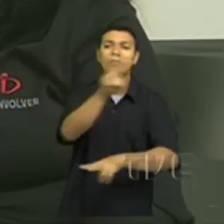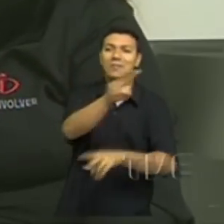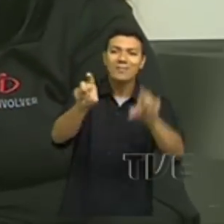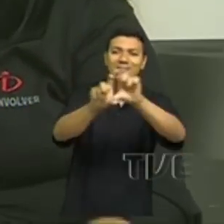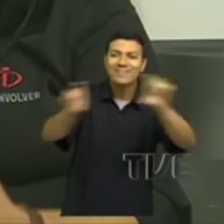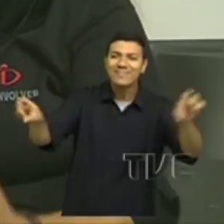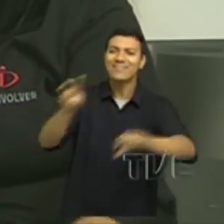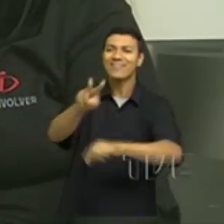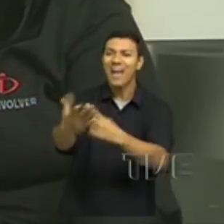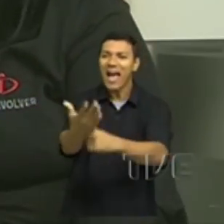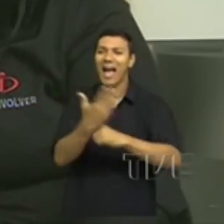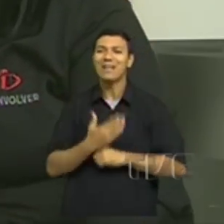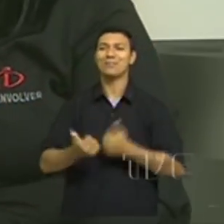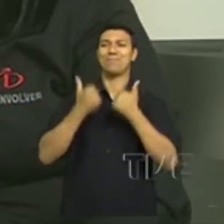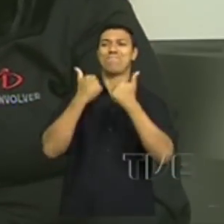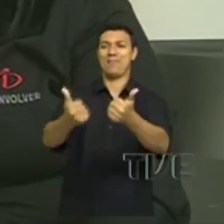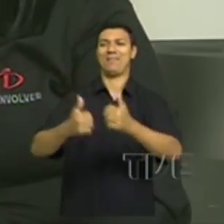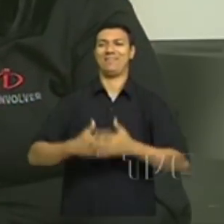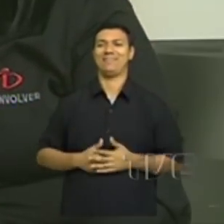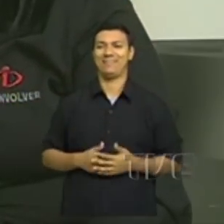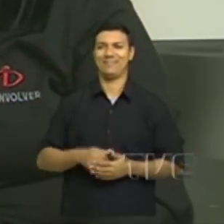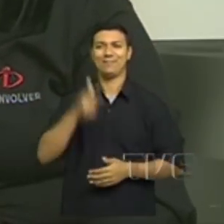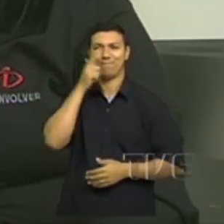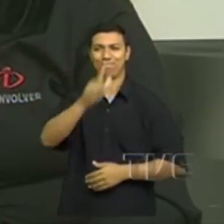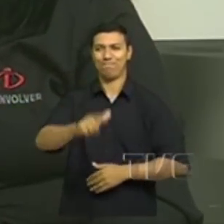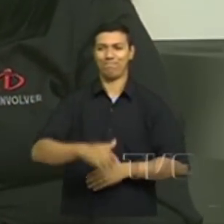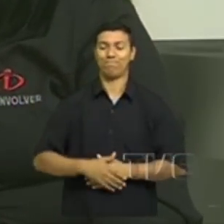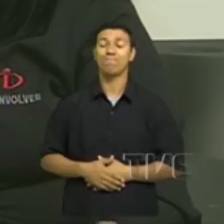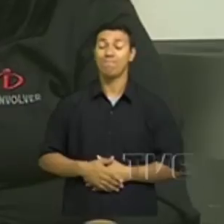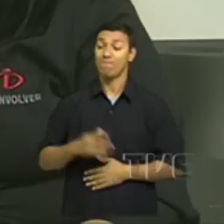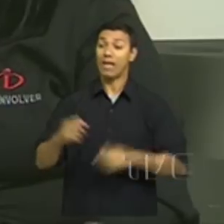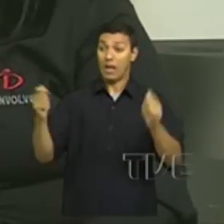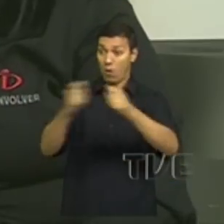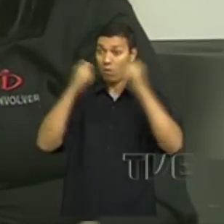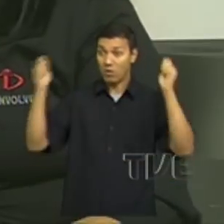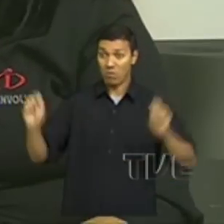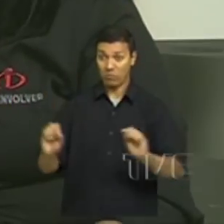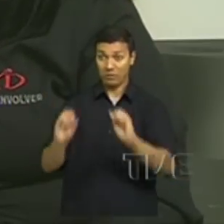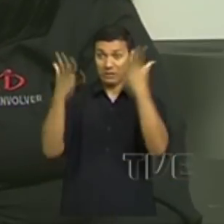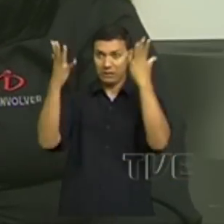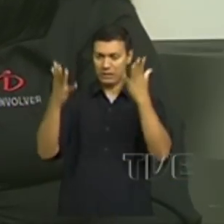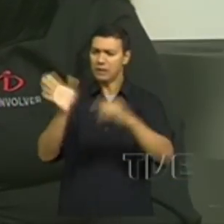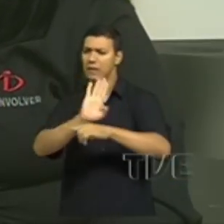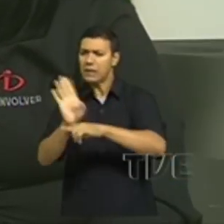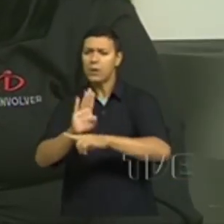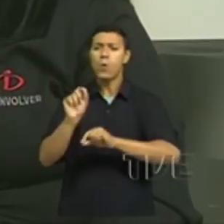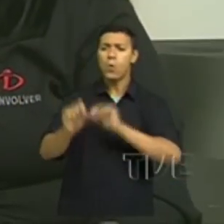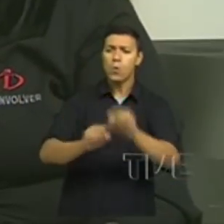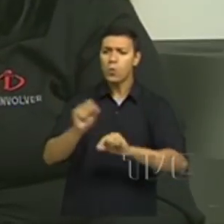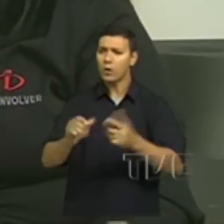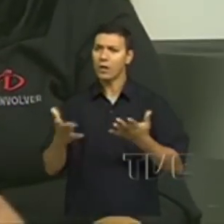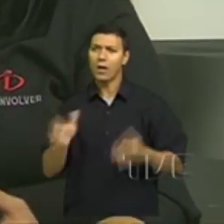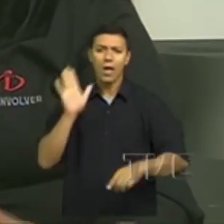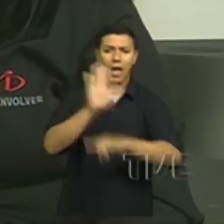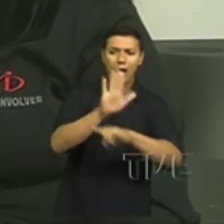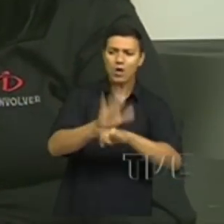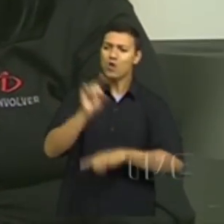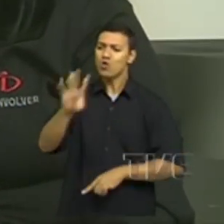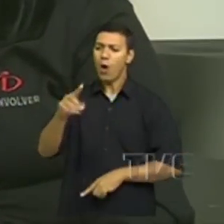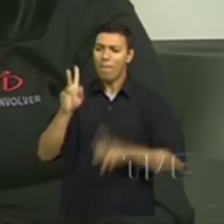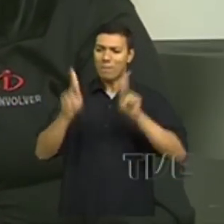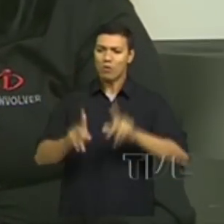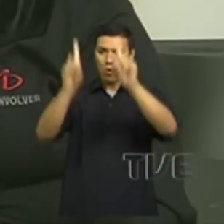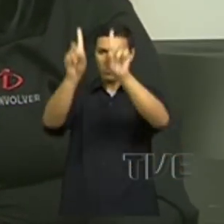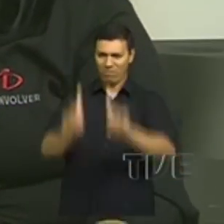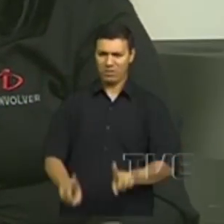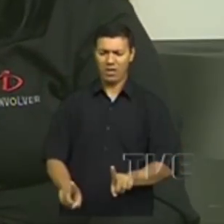a legenda consegue contemplar esse público também. O Festival de Cinema Acessível, ele não tem a ideia somente de atender as pessoas com